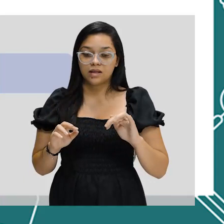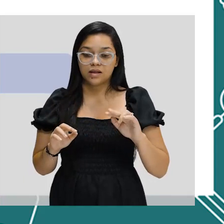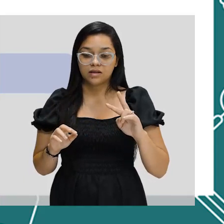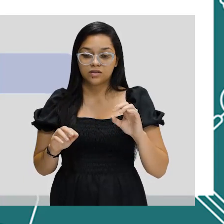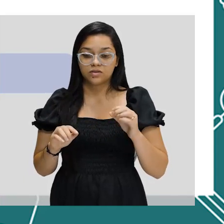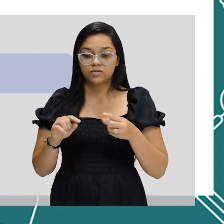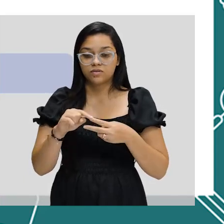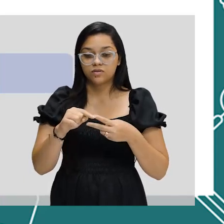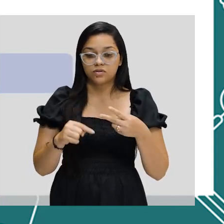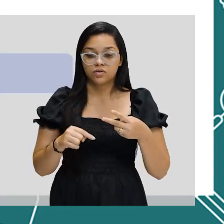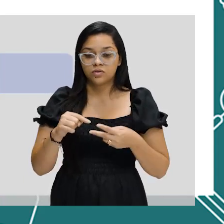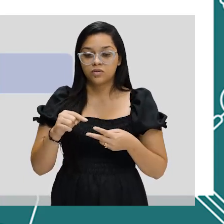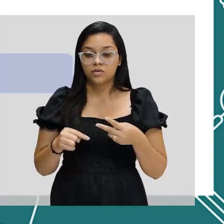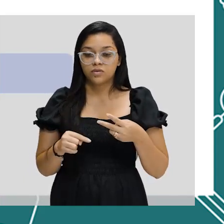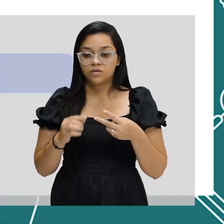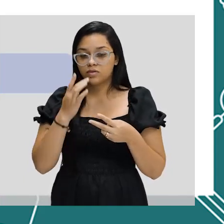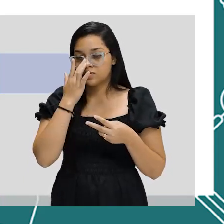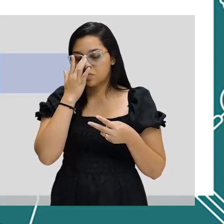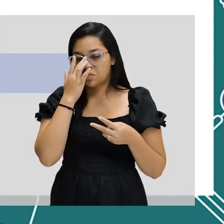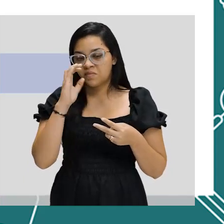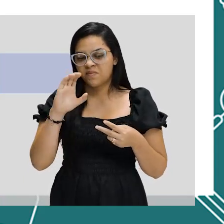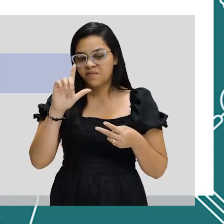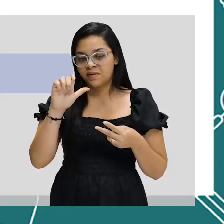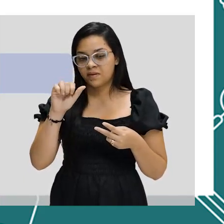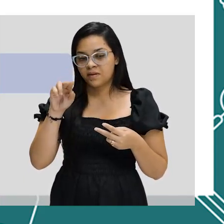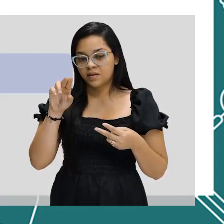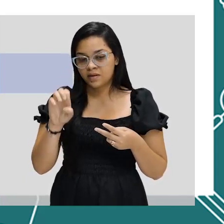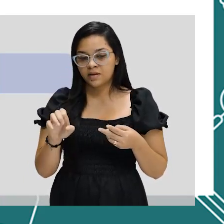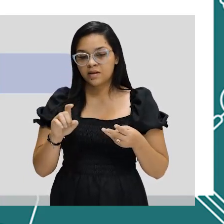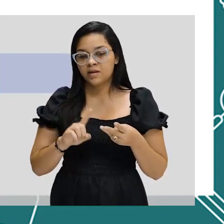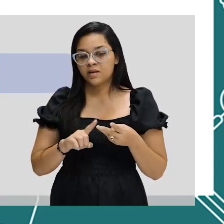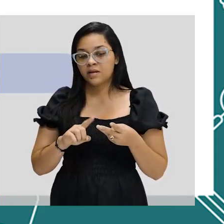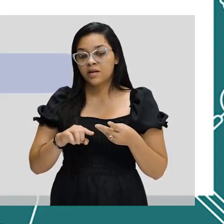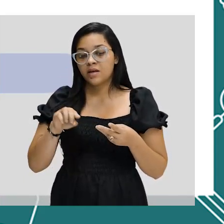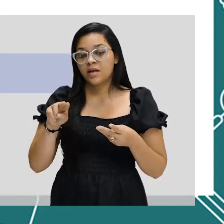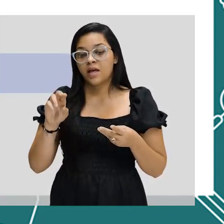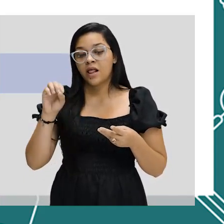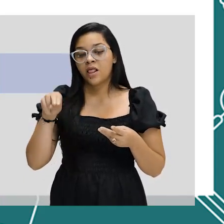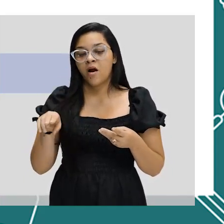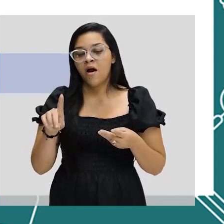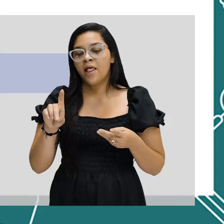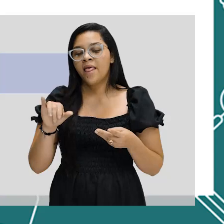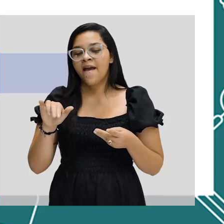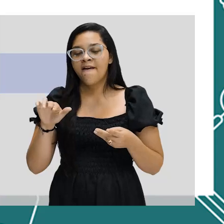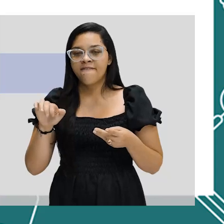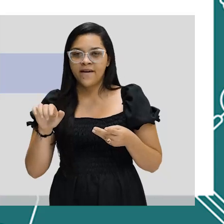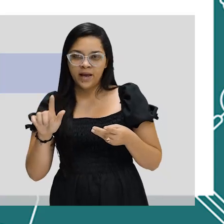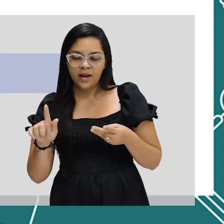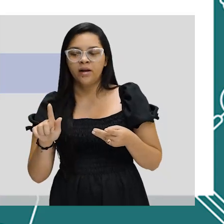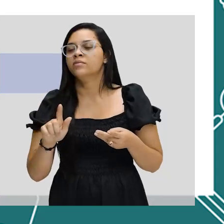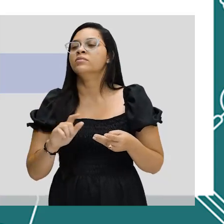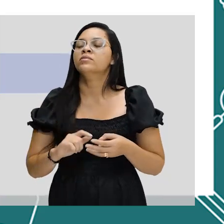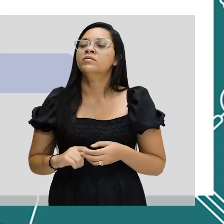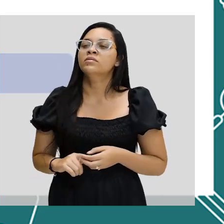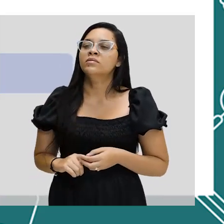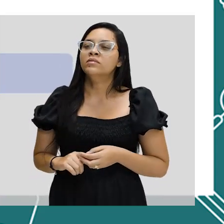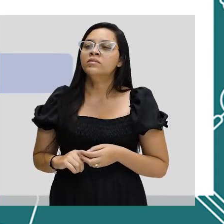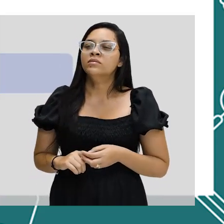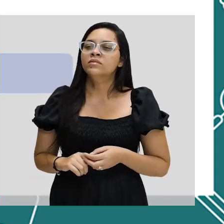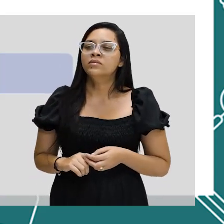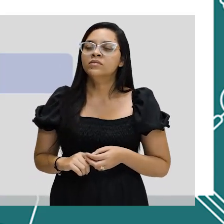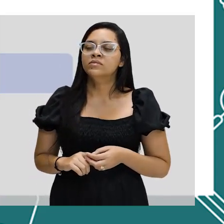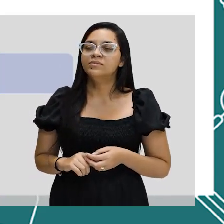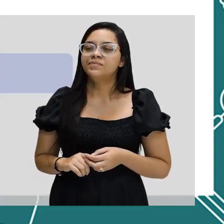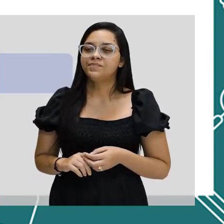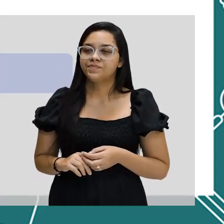tipos. Defining clauses, que são as sentenças definitivas, ou non-defining, que são